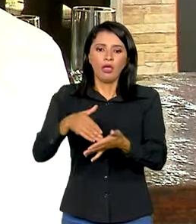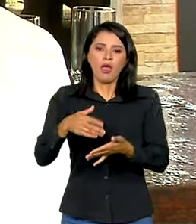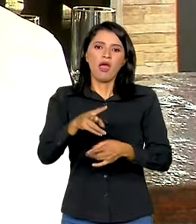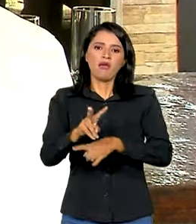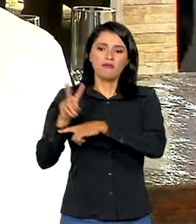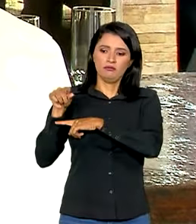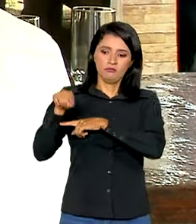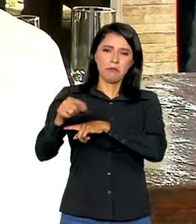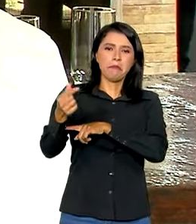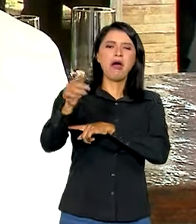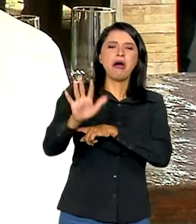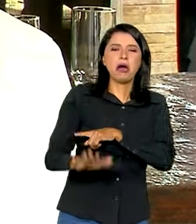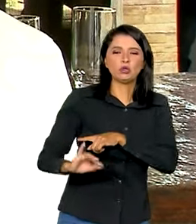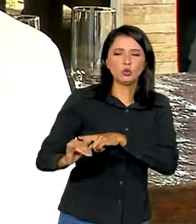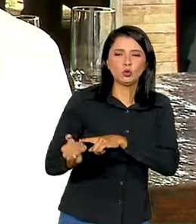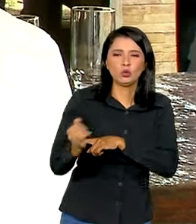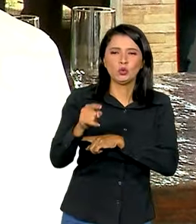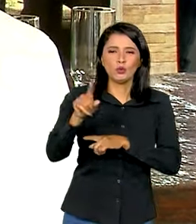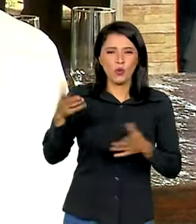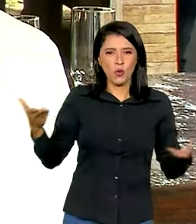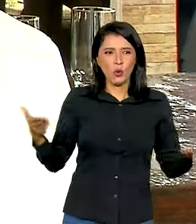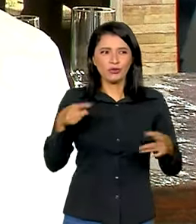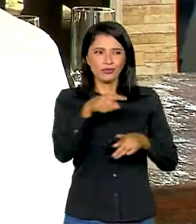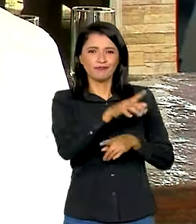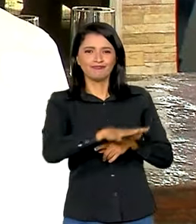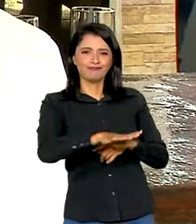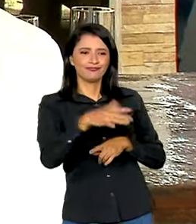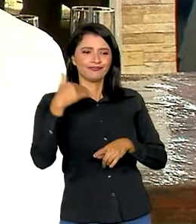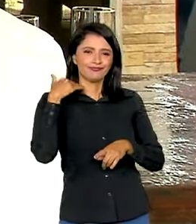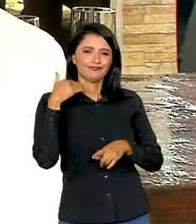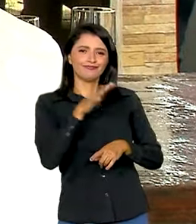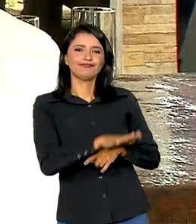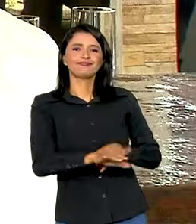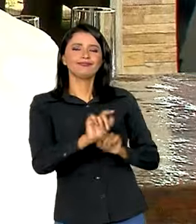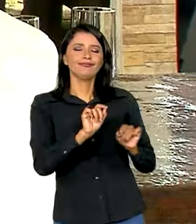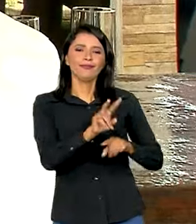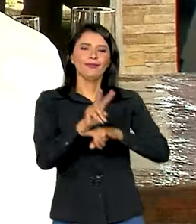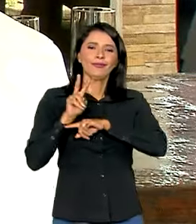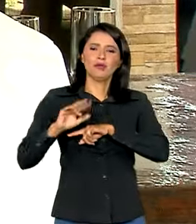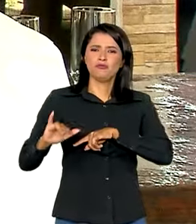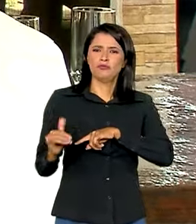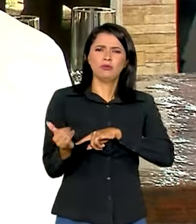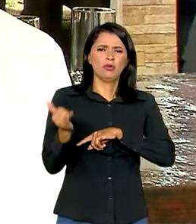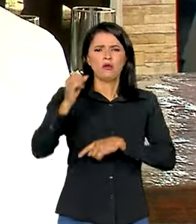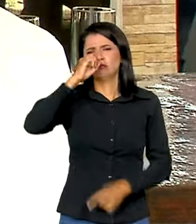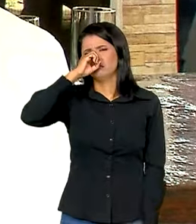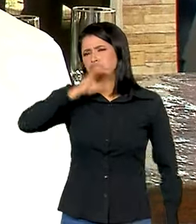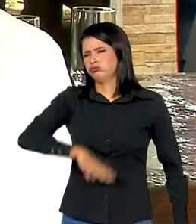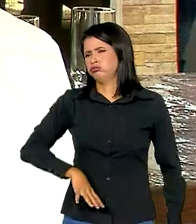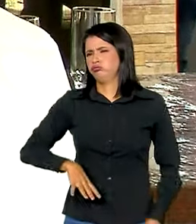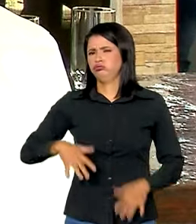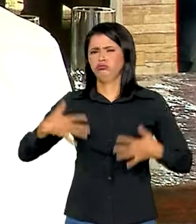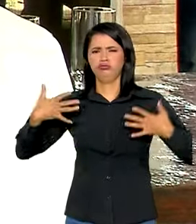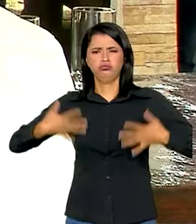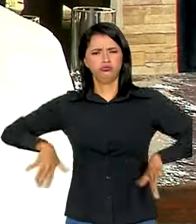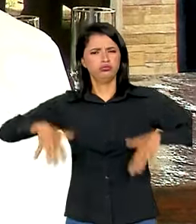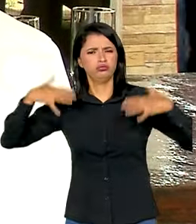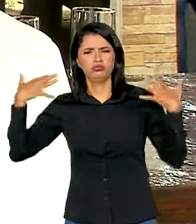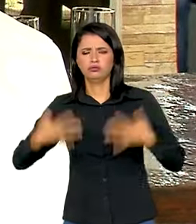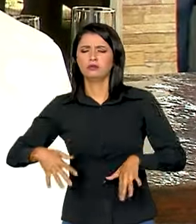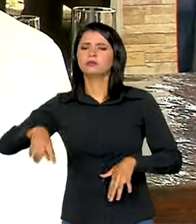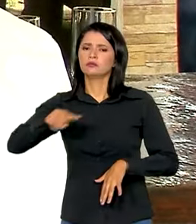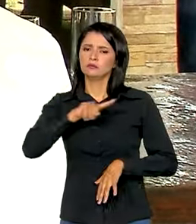barato. Porque o crédito hoje que a gente pega no mercado é um crédito de juro muito abusivo, né? Ou seja, a gente